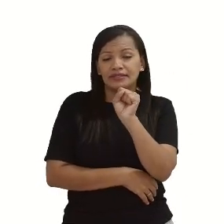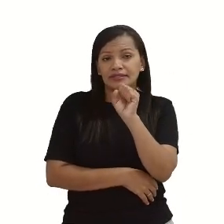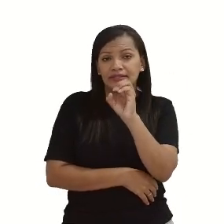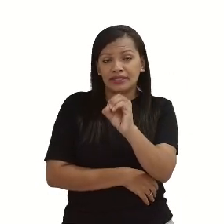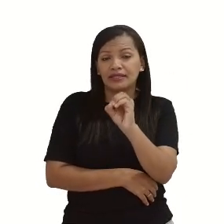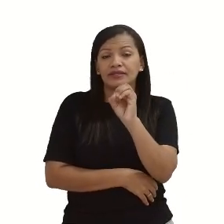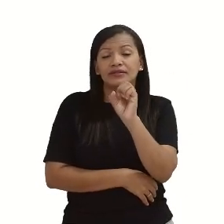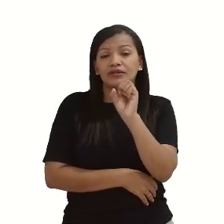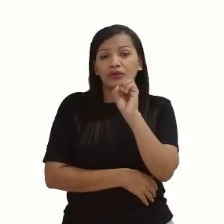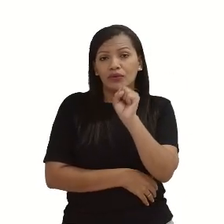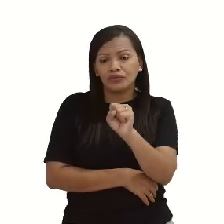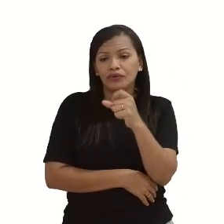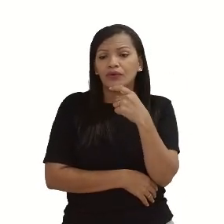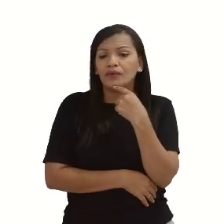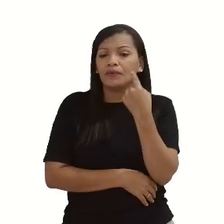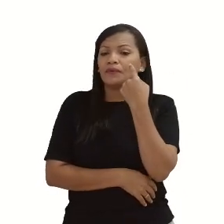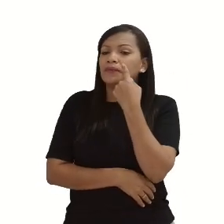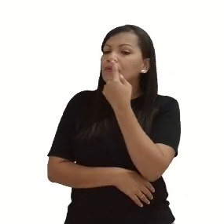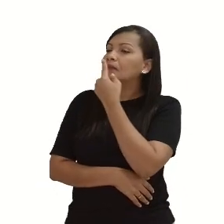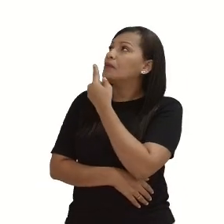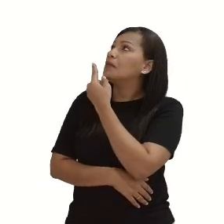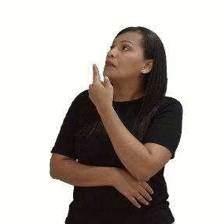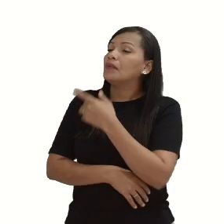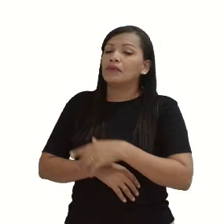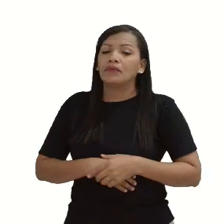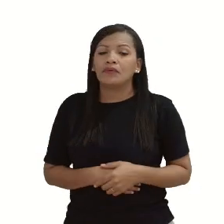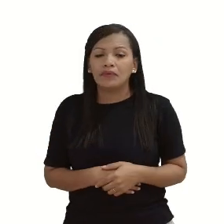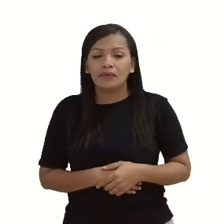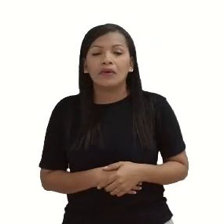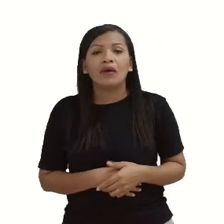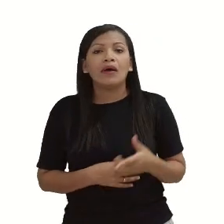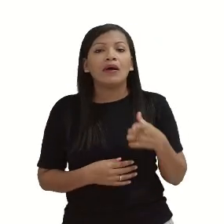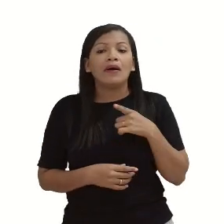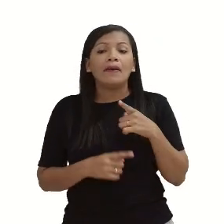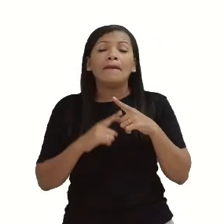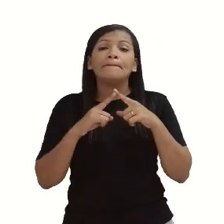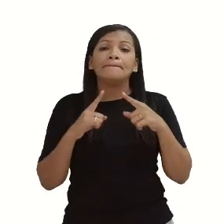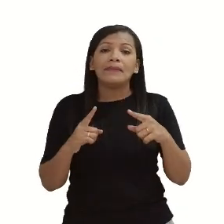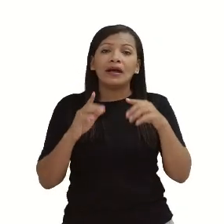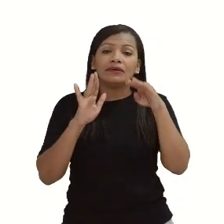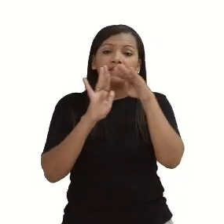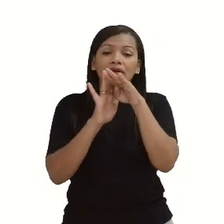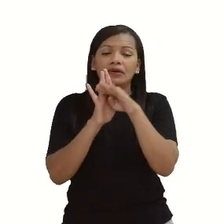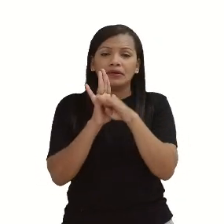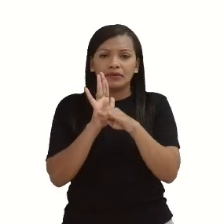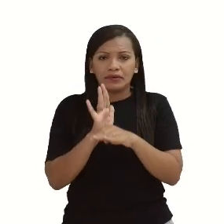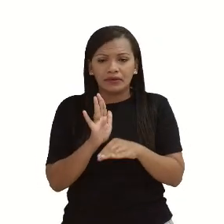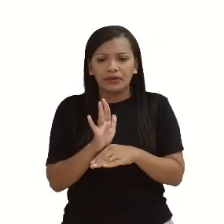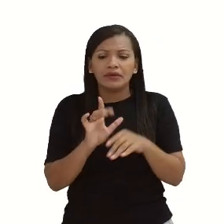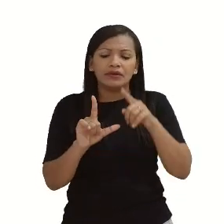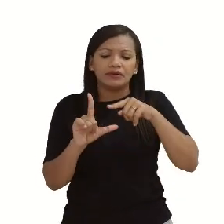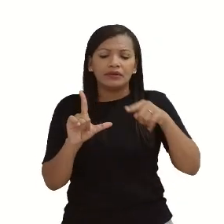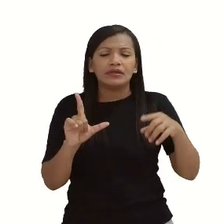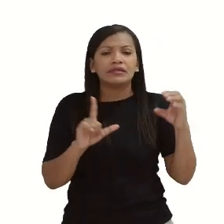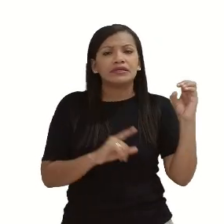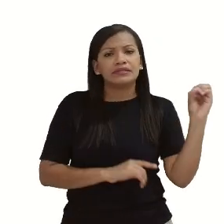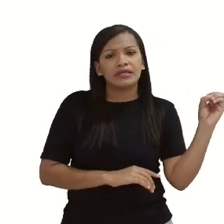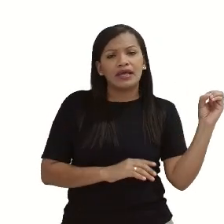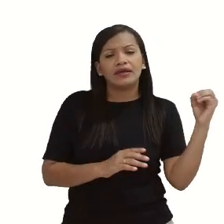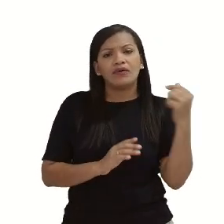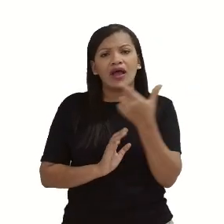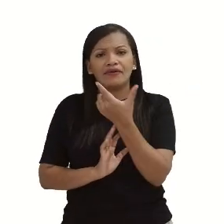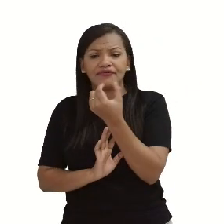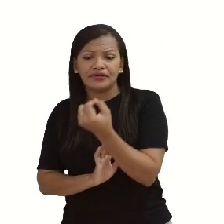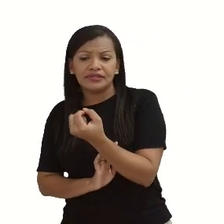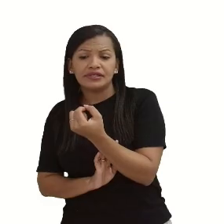esses valores não estão aparecendo ali, mas nesse caso a escala do gráfico foi de 0 a 20, de 20 a